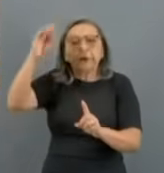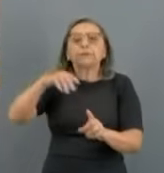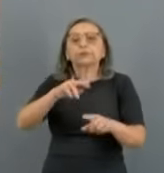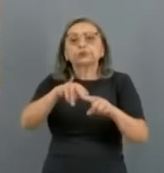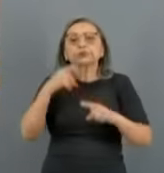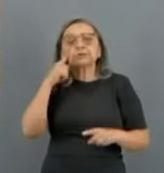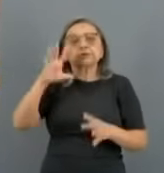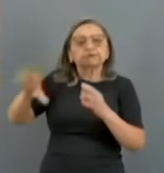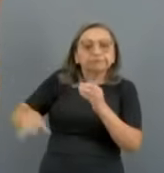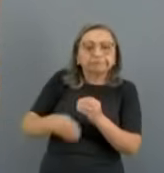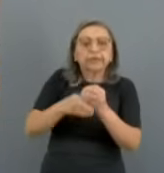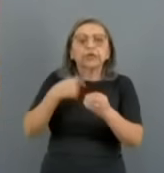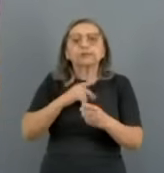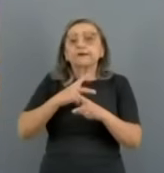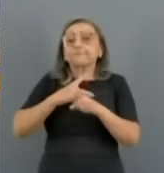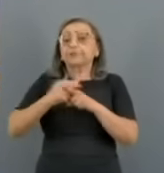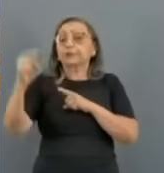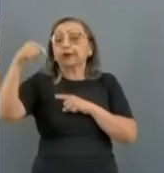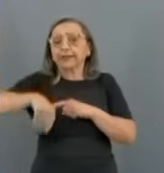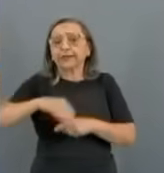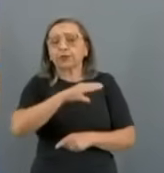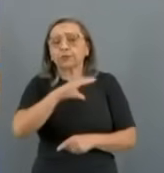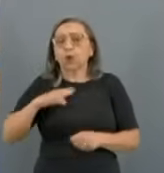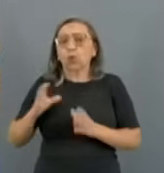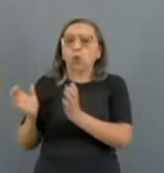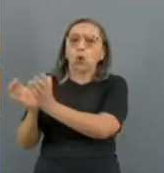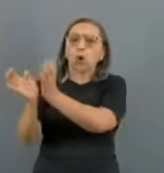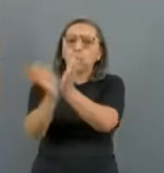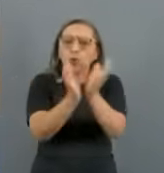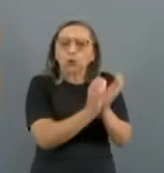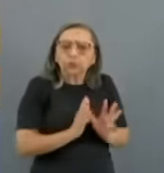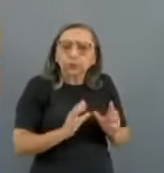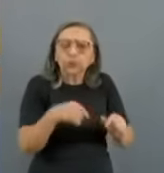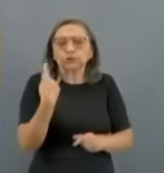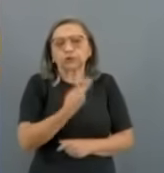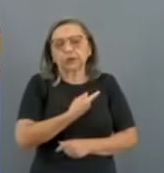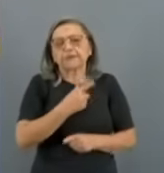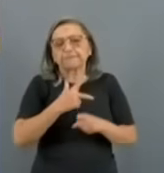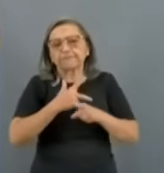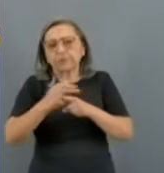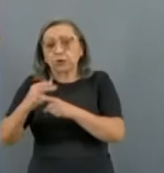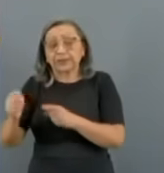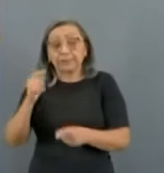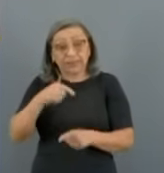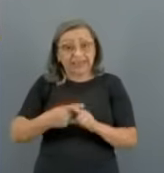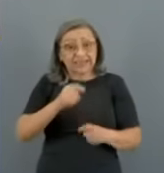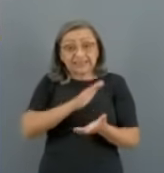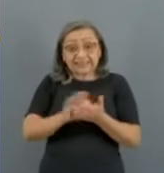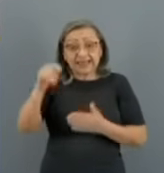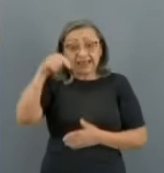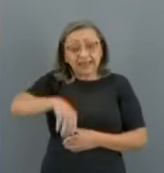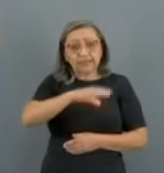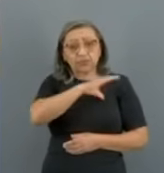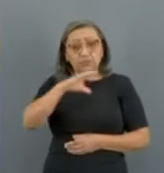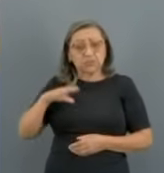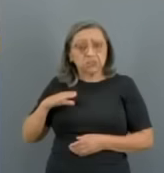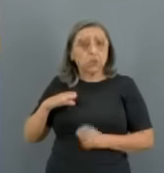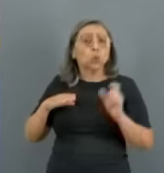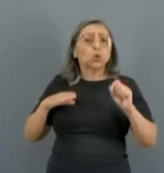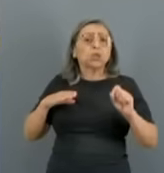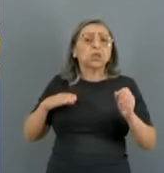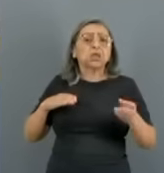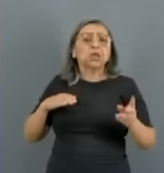nossas vitórias da CPMI, coletivas, de todos nós. Sem a CPMI, o 8 de janeiro já teria